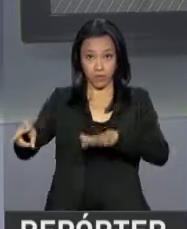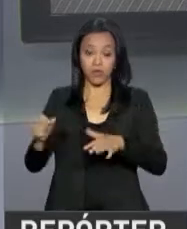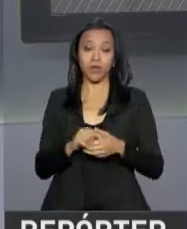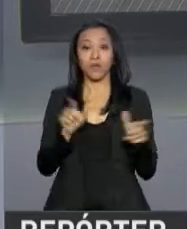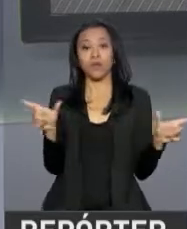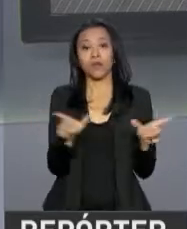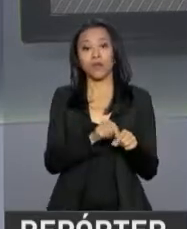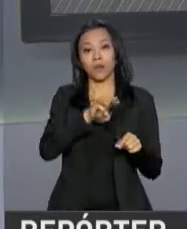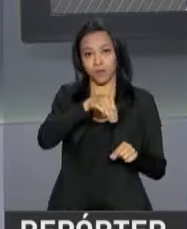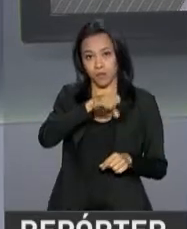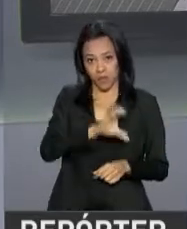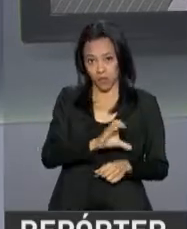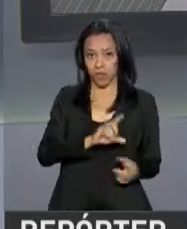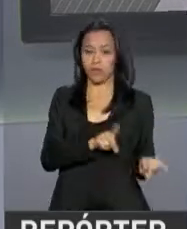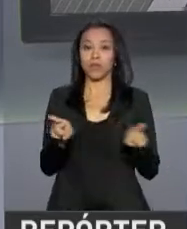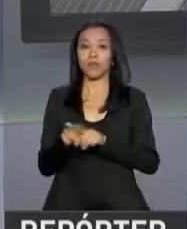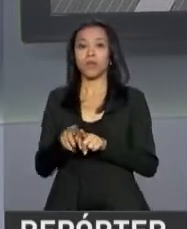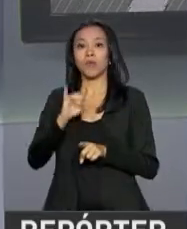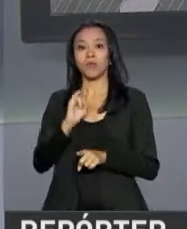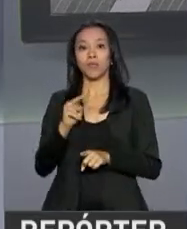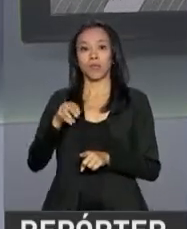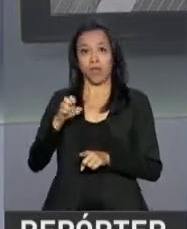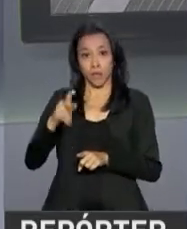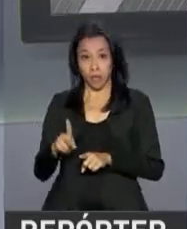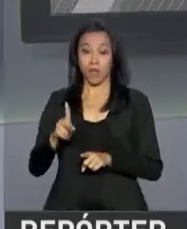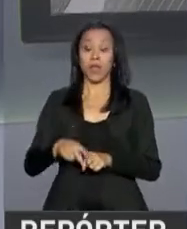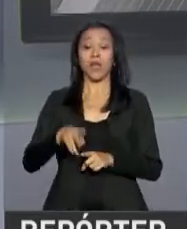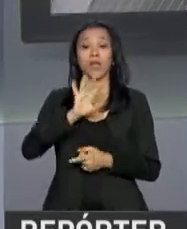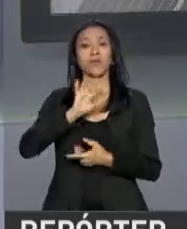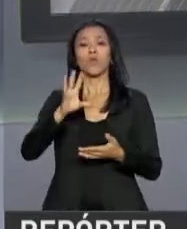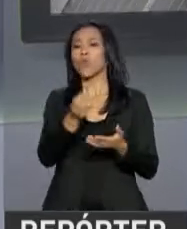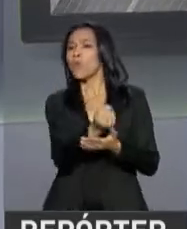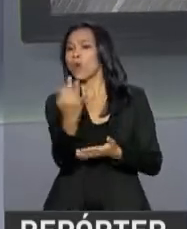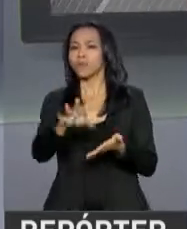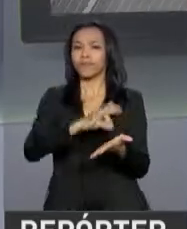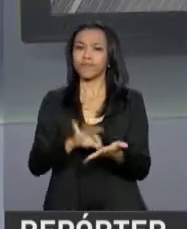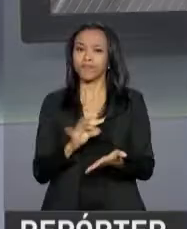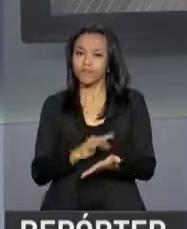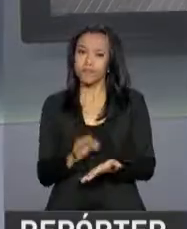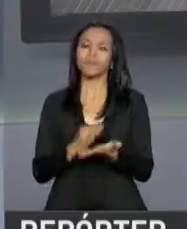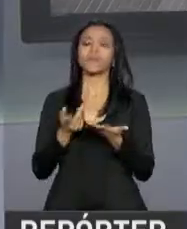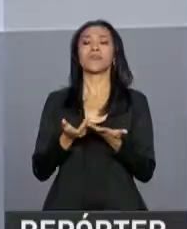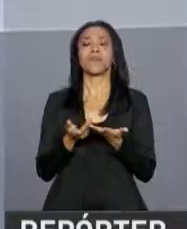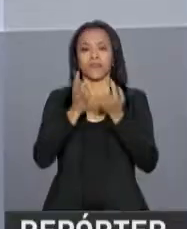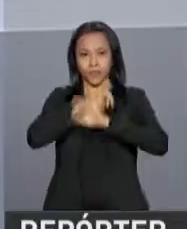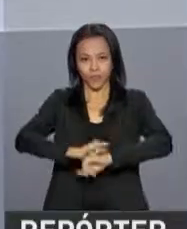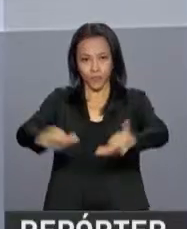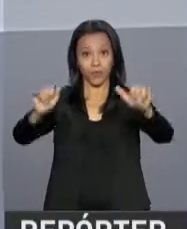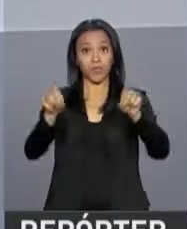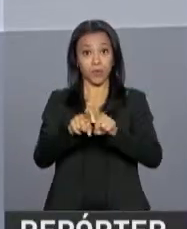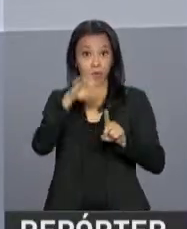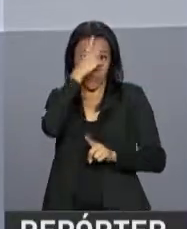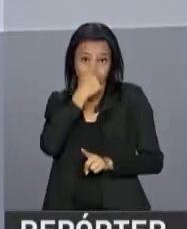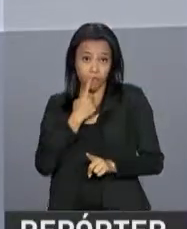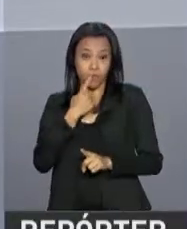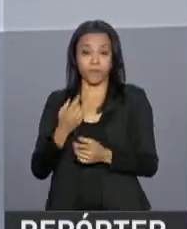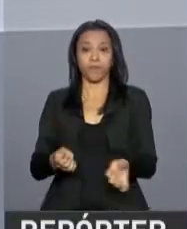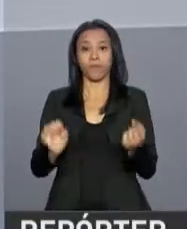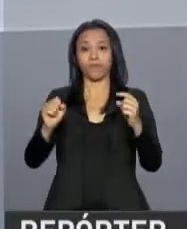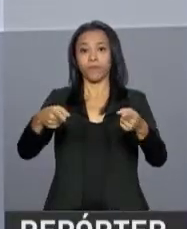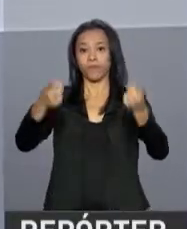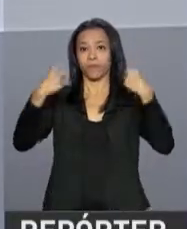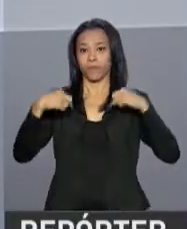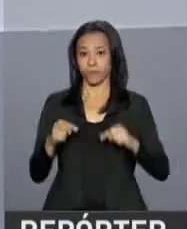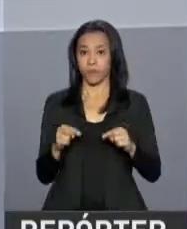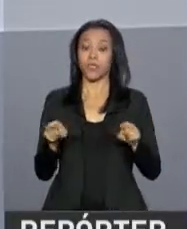deve divulgar o número final de inscritos no exame e o perfil dos participantes e os estudantes que estão na lista de